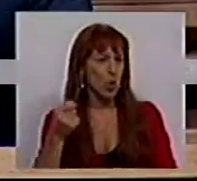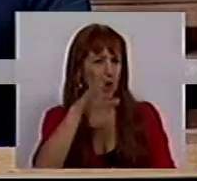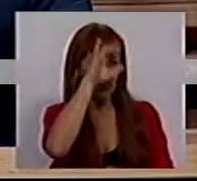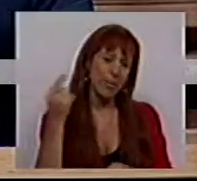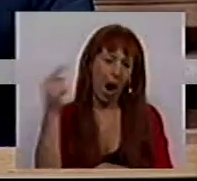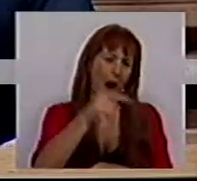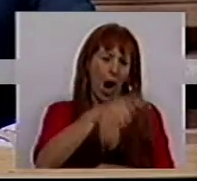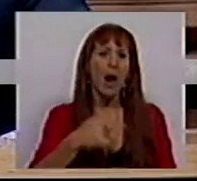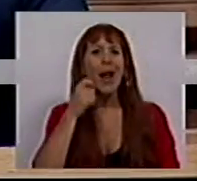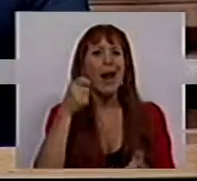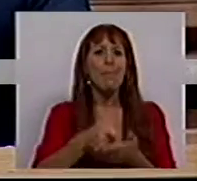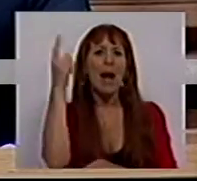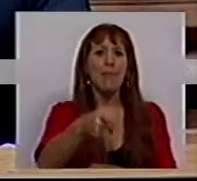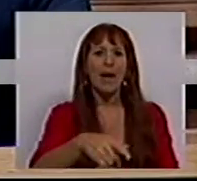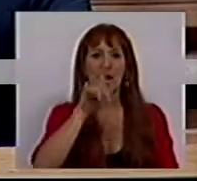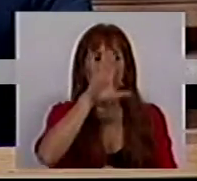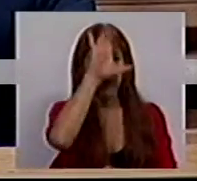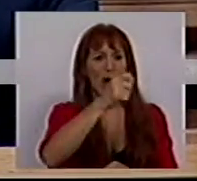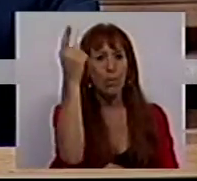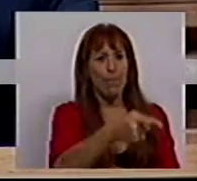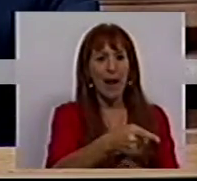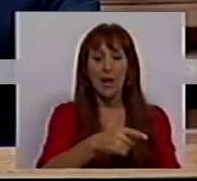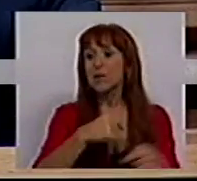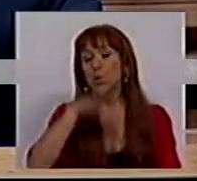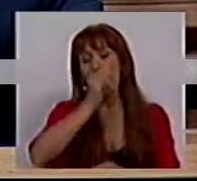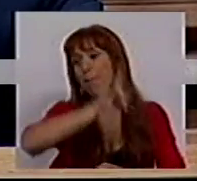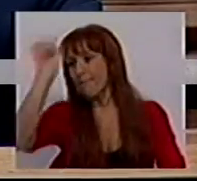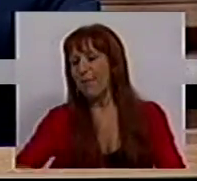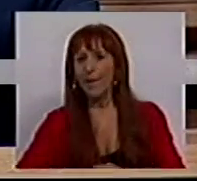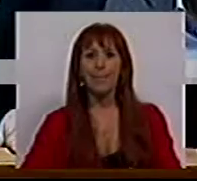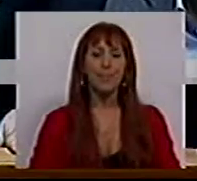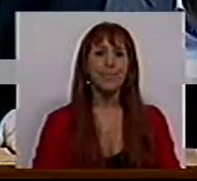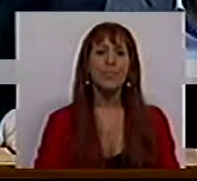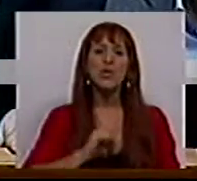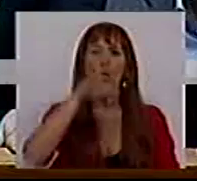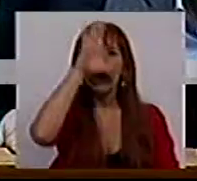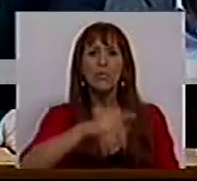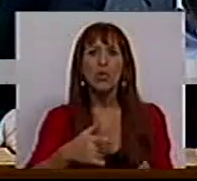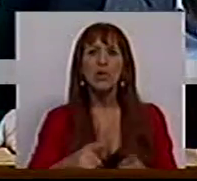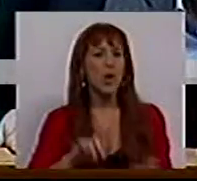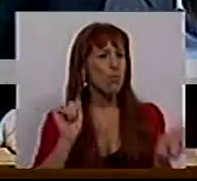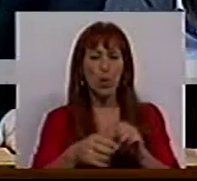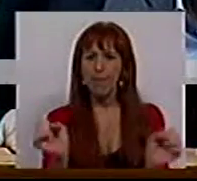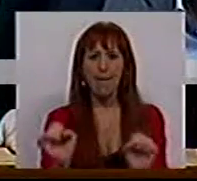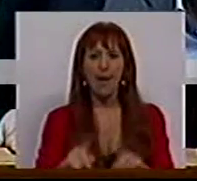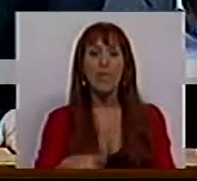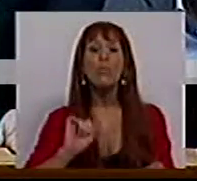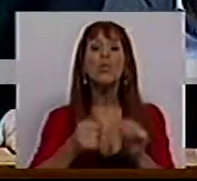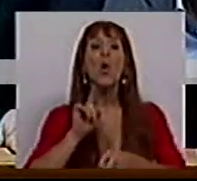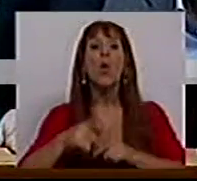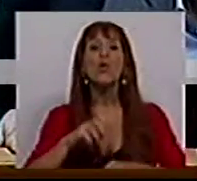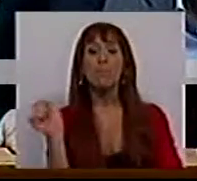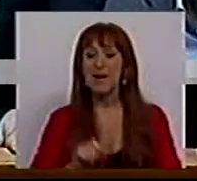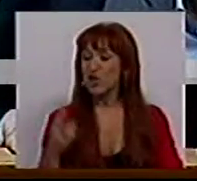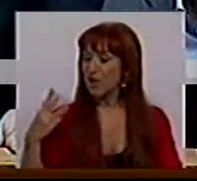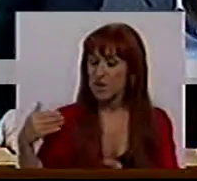público. Quem paga manda, se o Estado paga, o Estado tem de mandar. Sr. Primeiro-Ministro, não mudou nada. O que mudou nestes